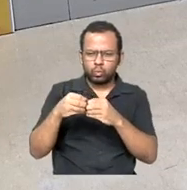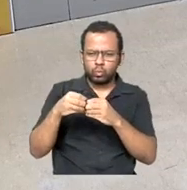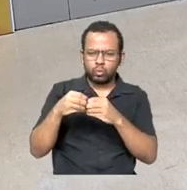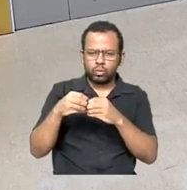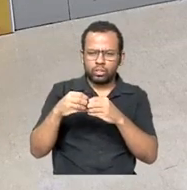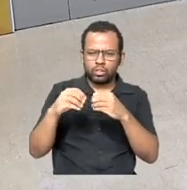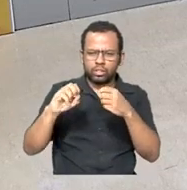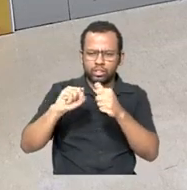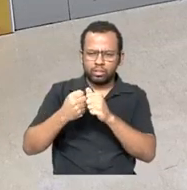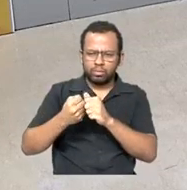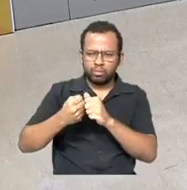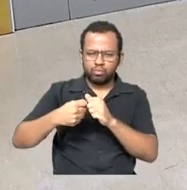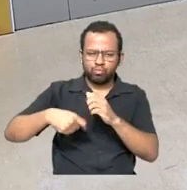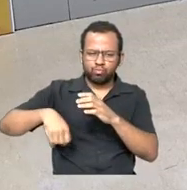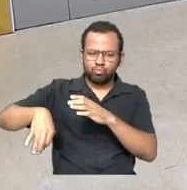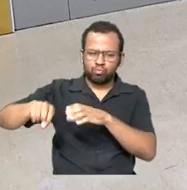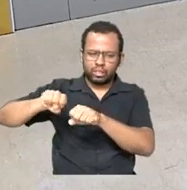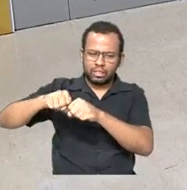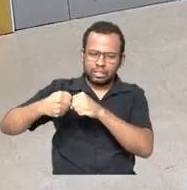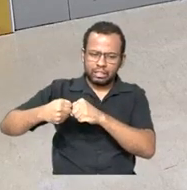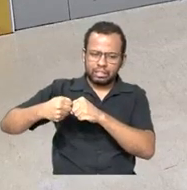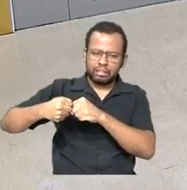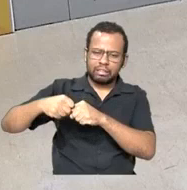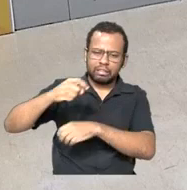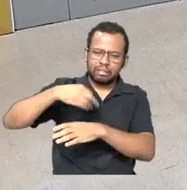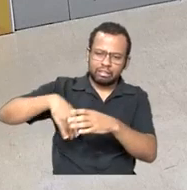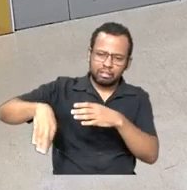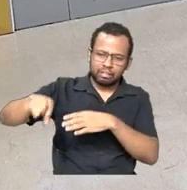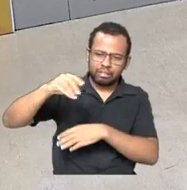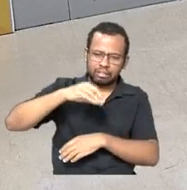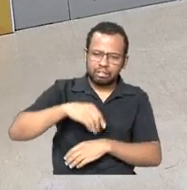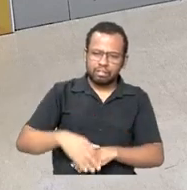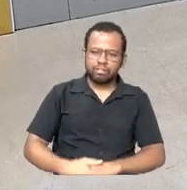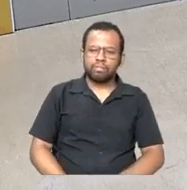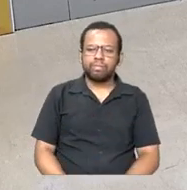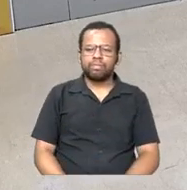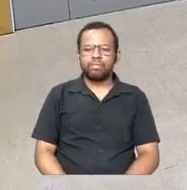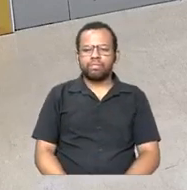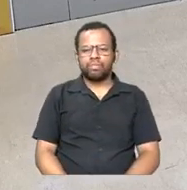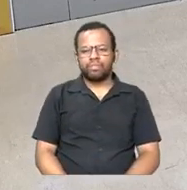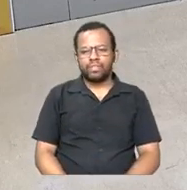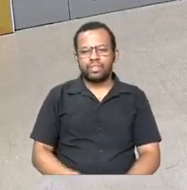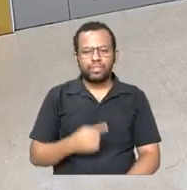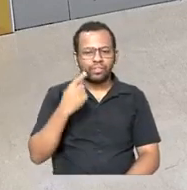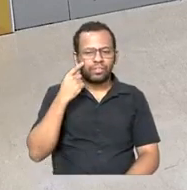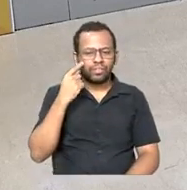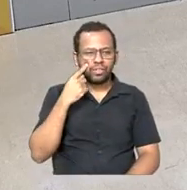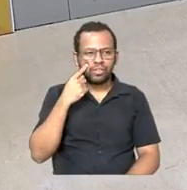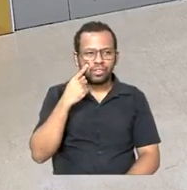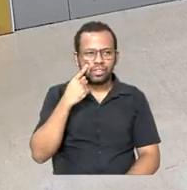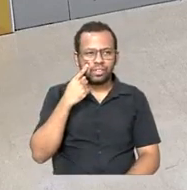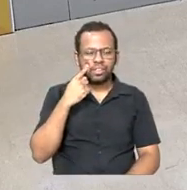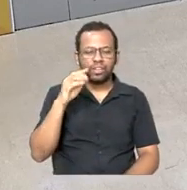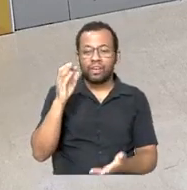gente quebra essa corrente estática elas se soltam Olha lá você faltou as aulas de física no colégio